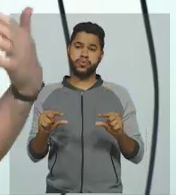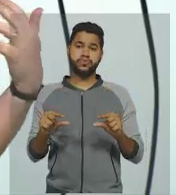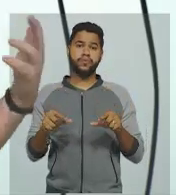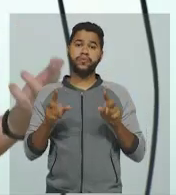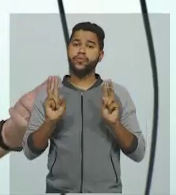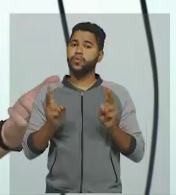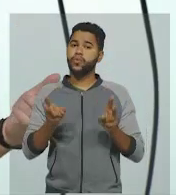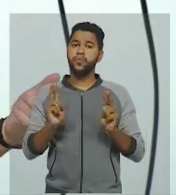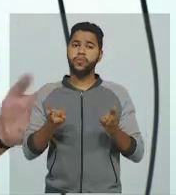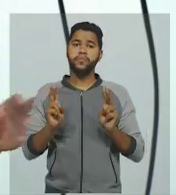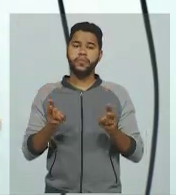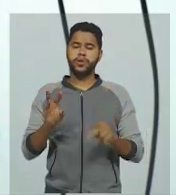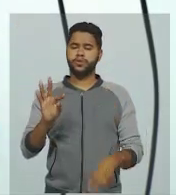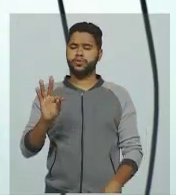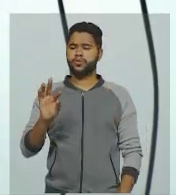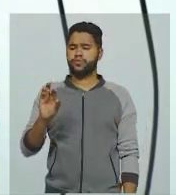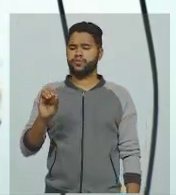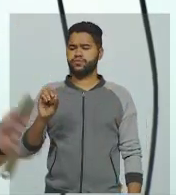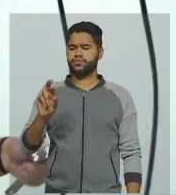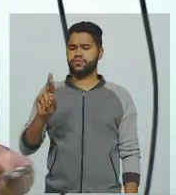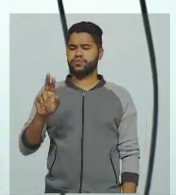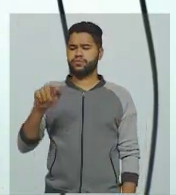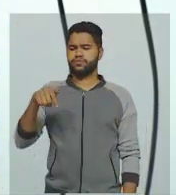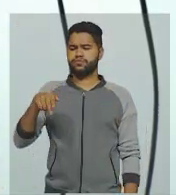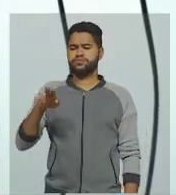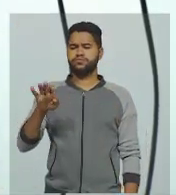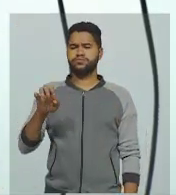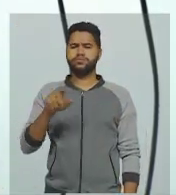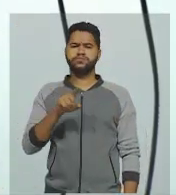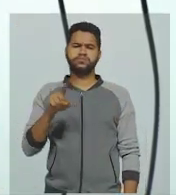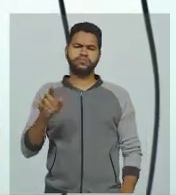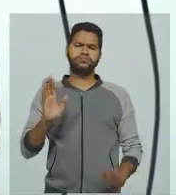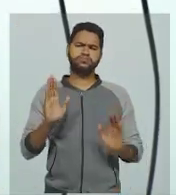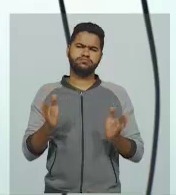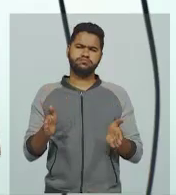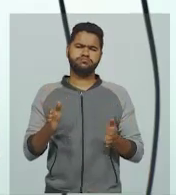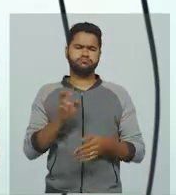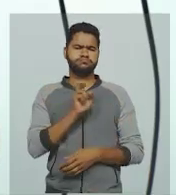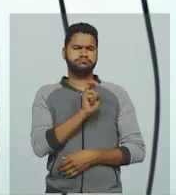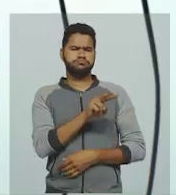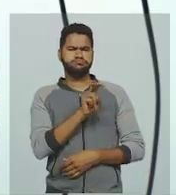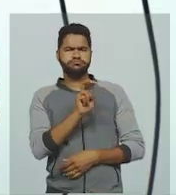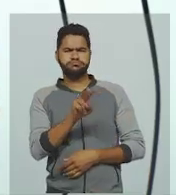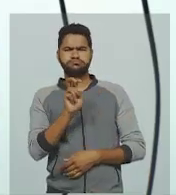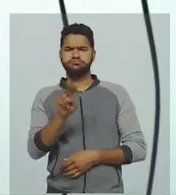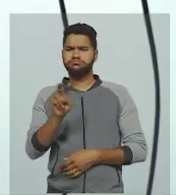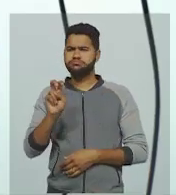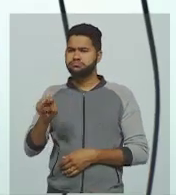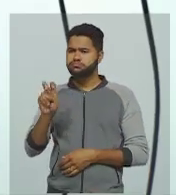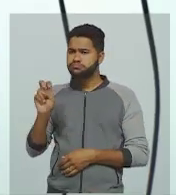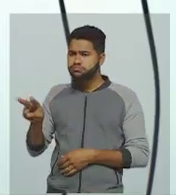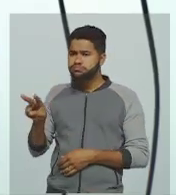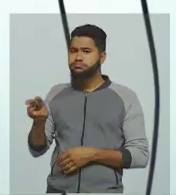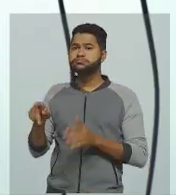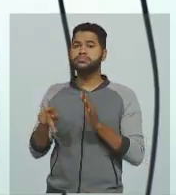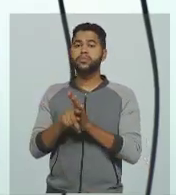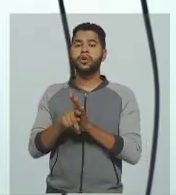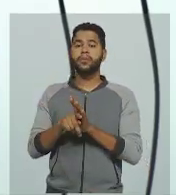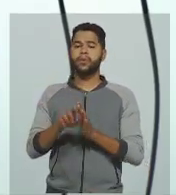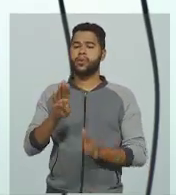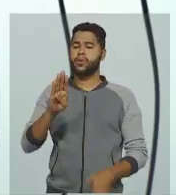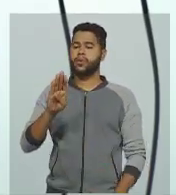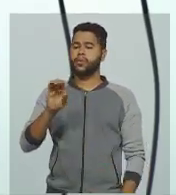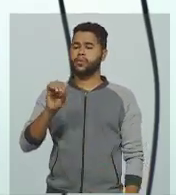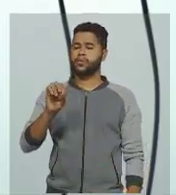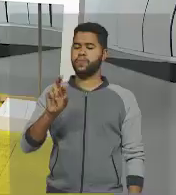mesmo torque. Vocês também já podem ter visto uma situação parecida com essa aqui em borracharia.